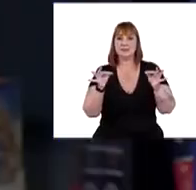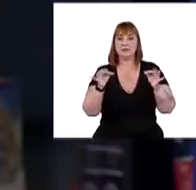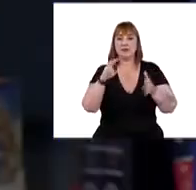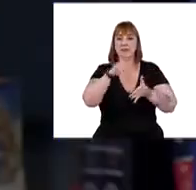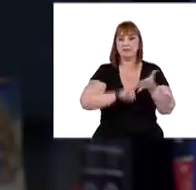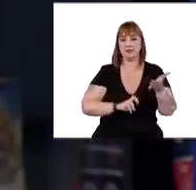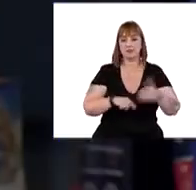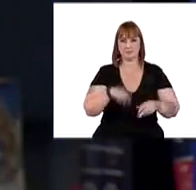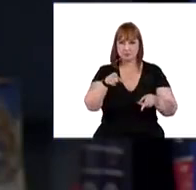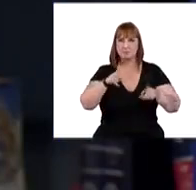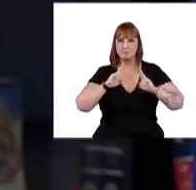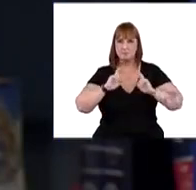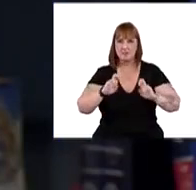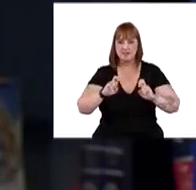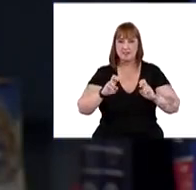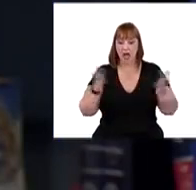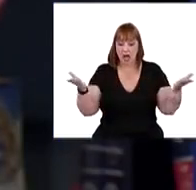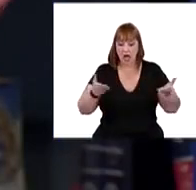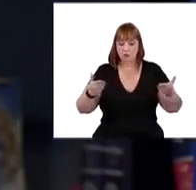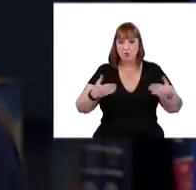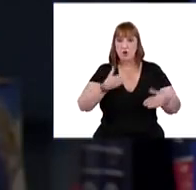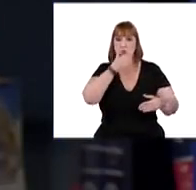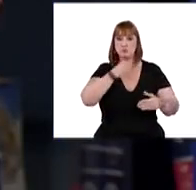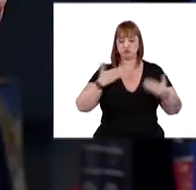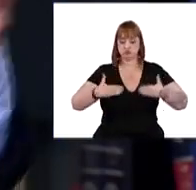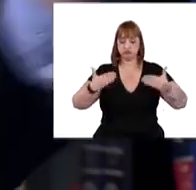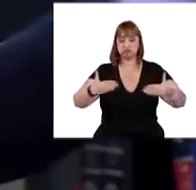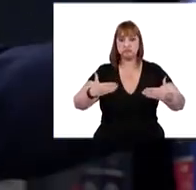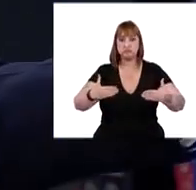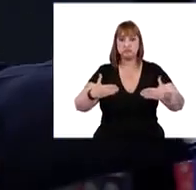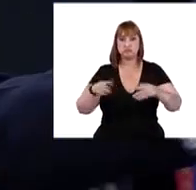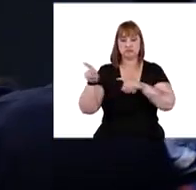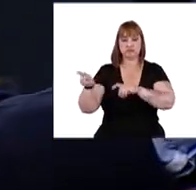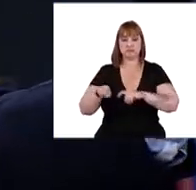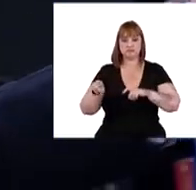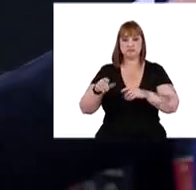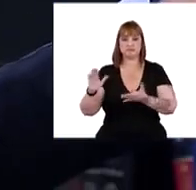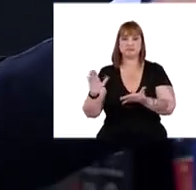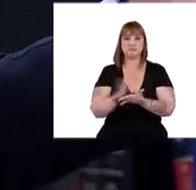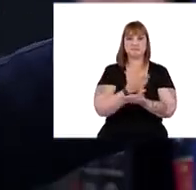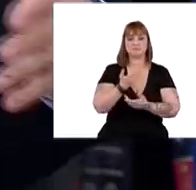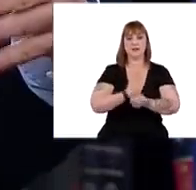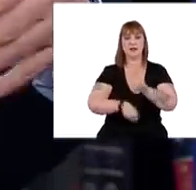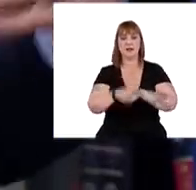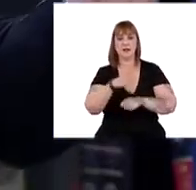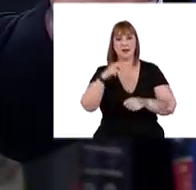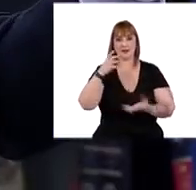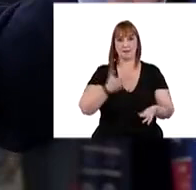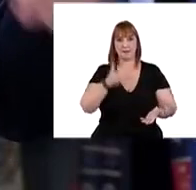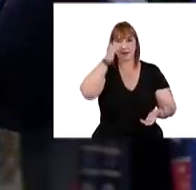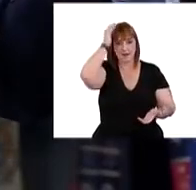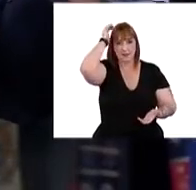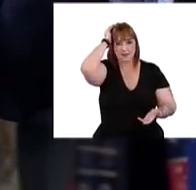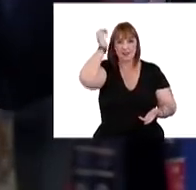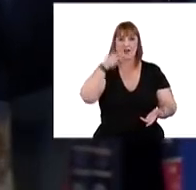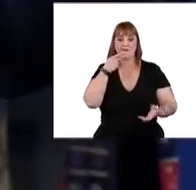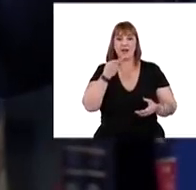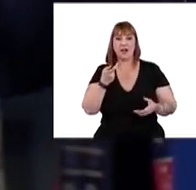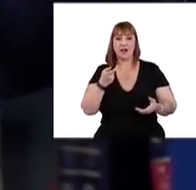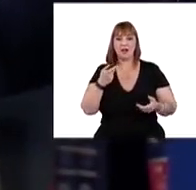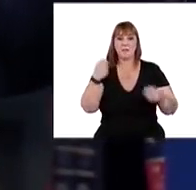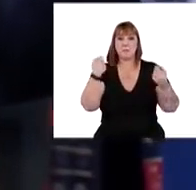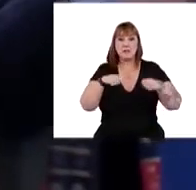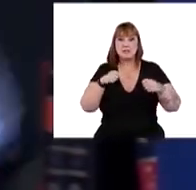já notaram que o atual ministro da Fazenda, já nos estertores da administração Temer, ele volta a falar que é preciso